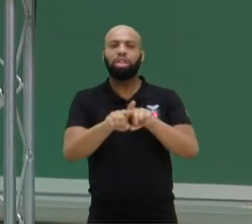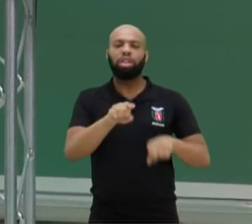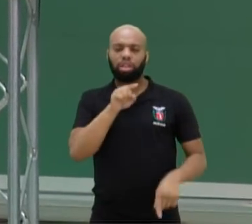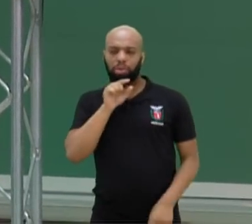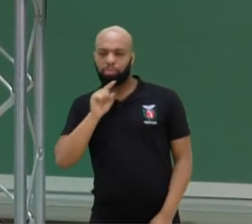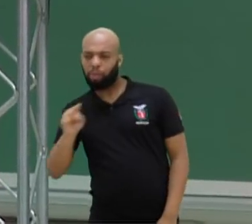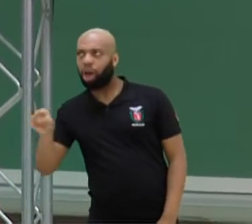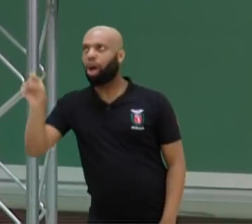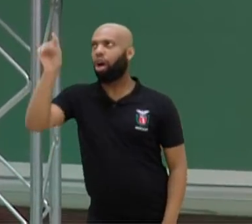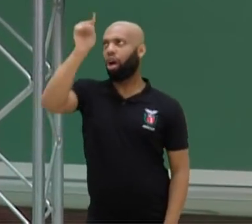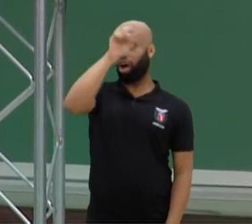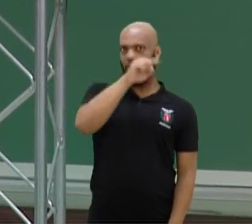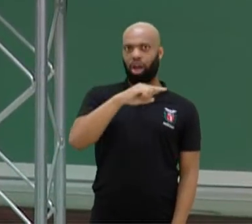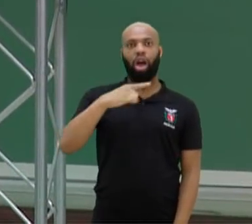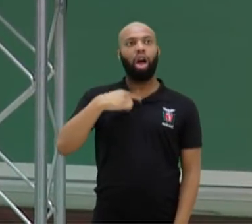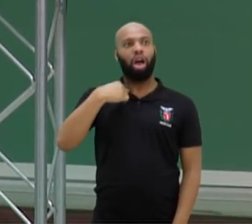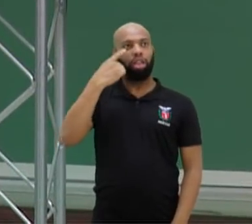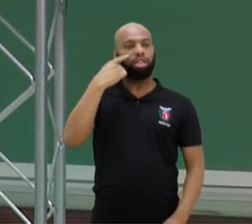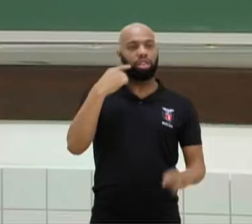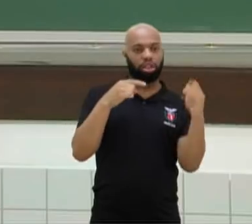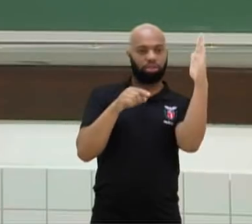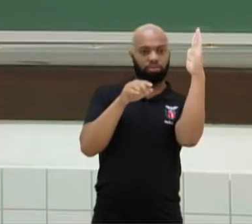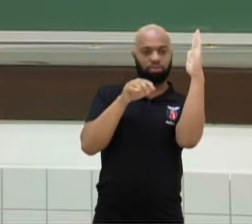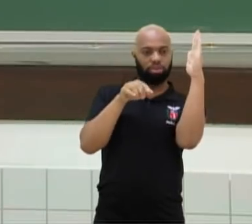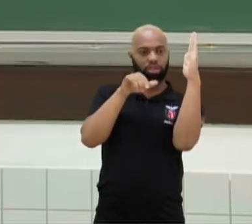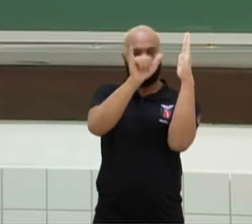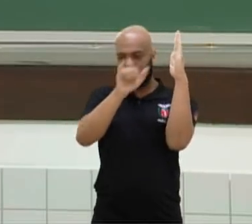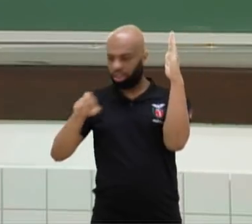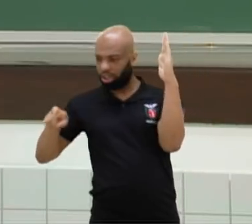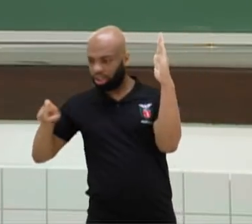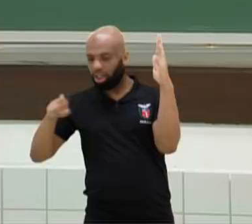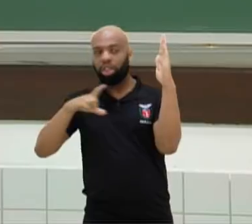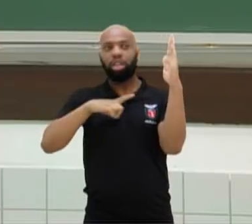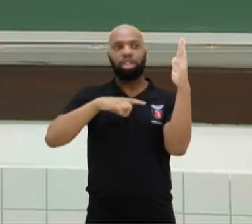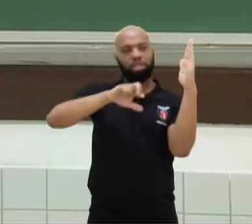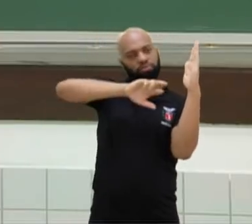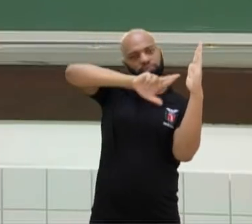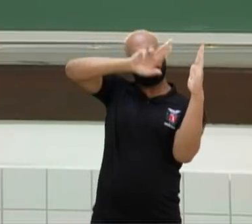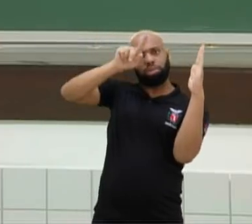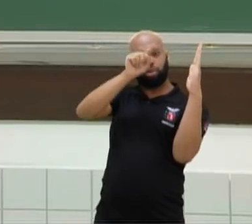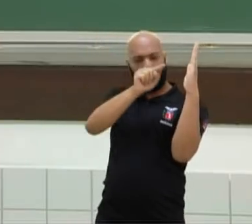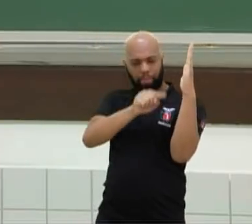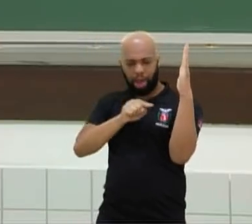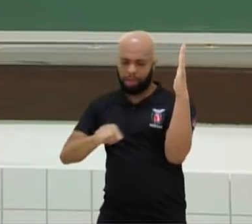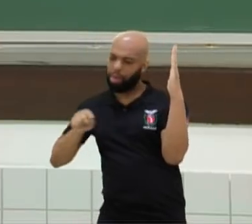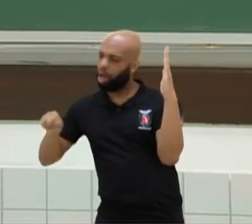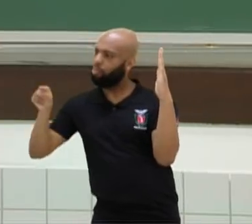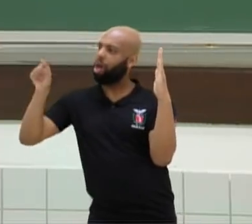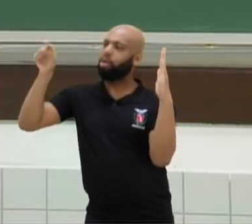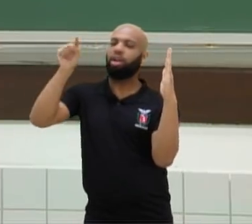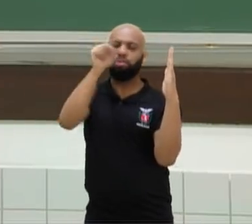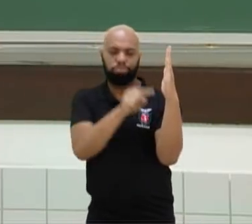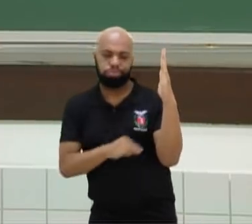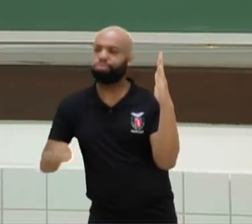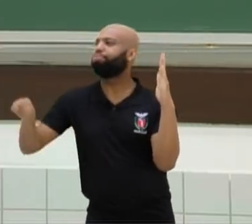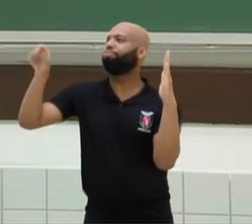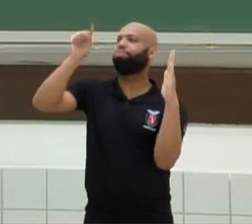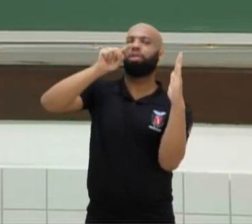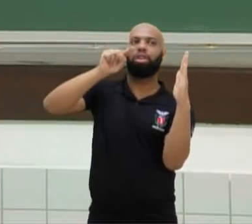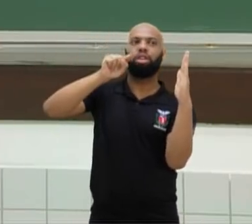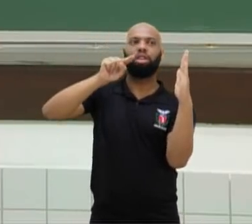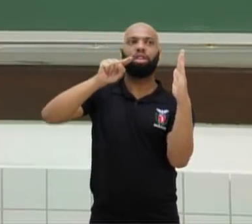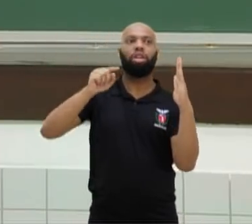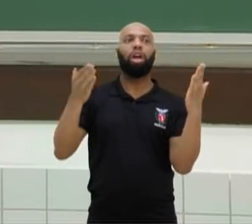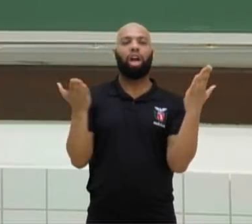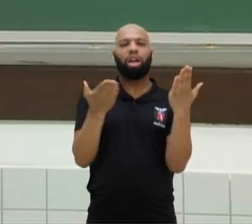coordenada x e y, ela forma vários pontos, ou um ponto determinado, ou vários deles. E as